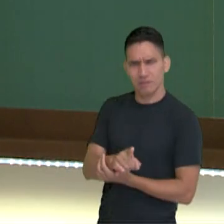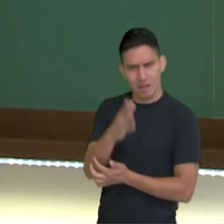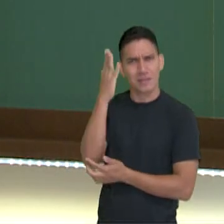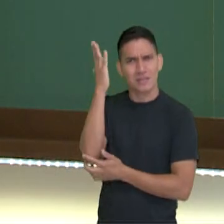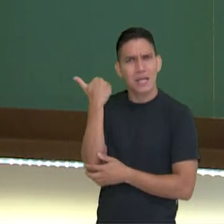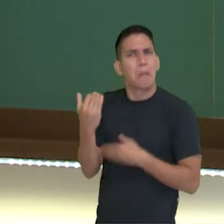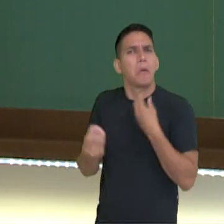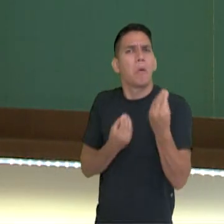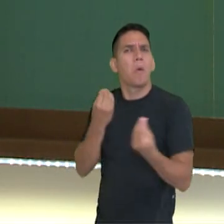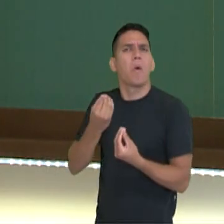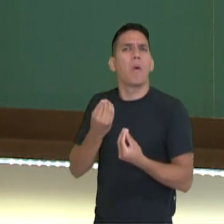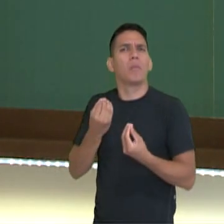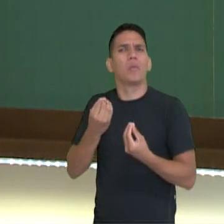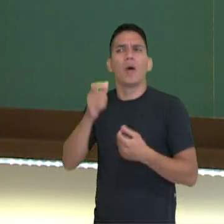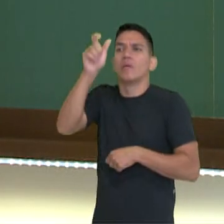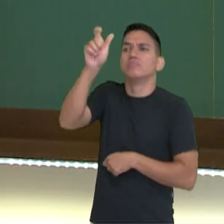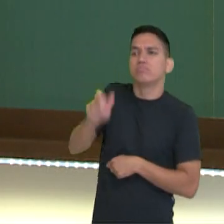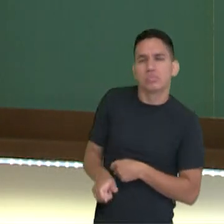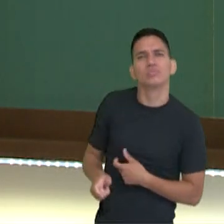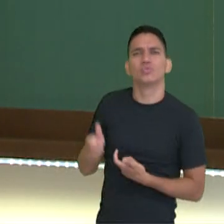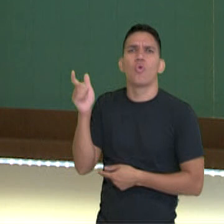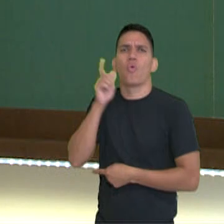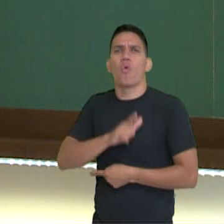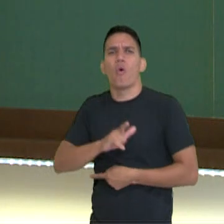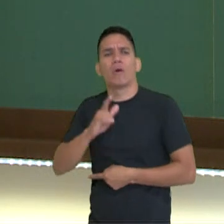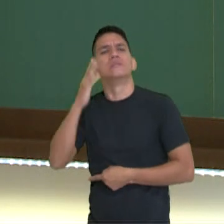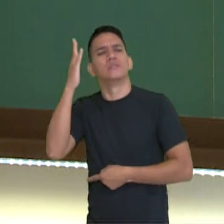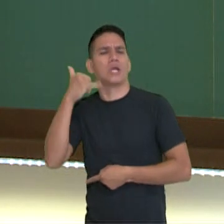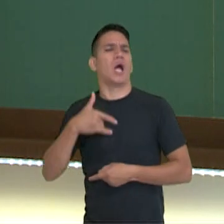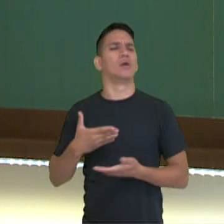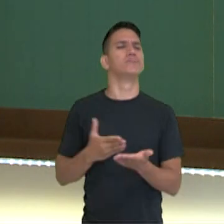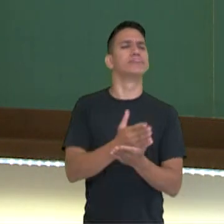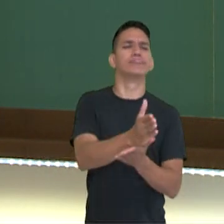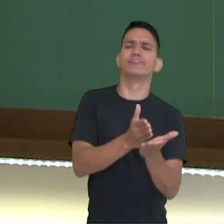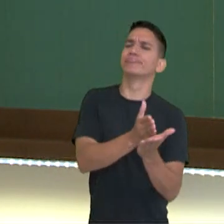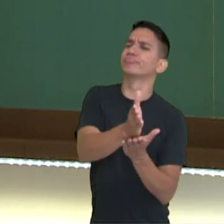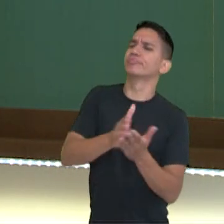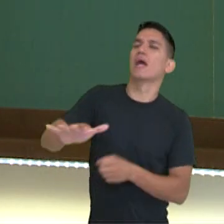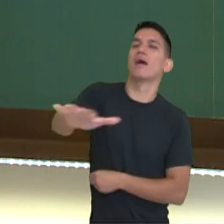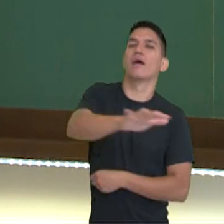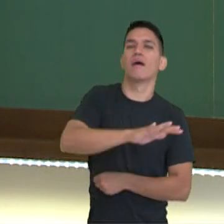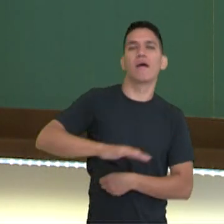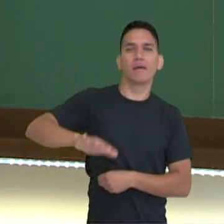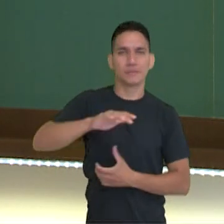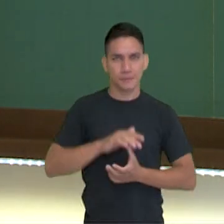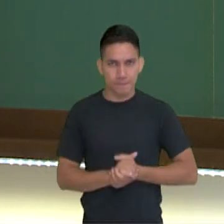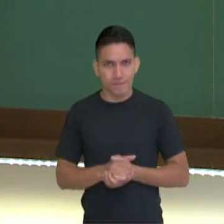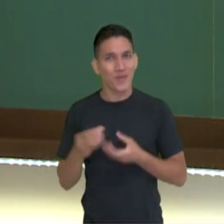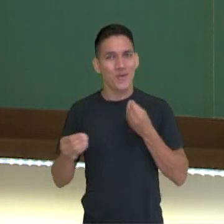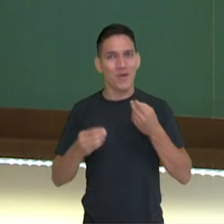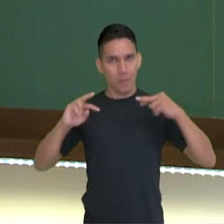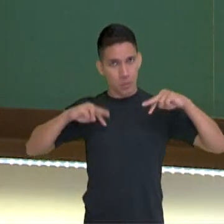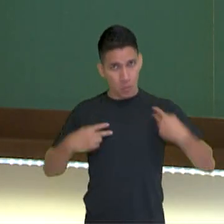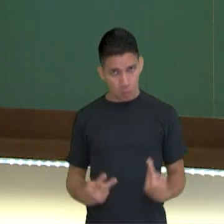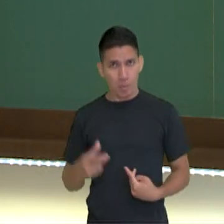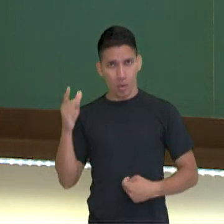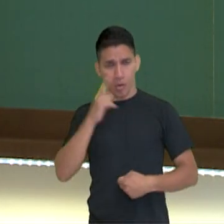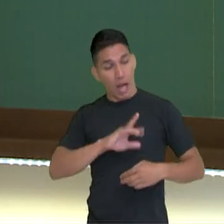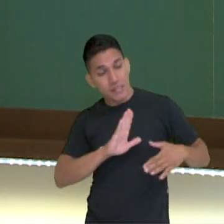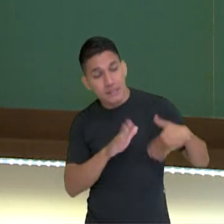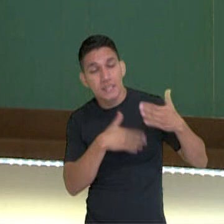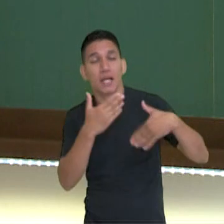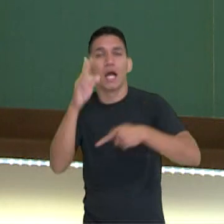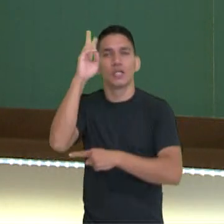como o ser humano faz para se orientar no espaço geográfico? Como o ser humano desenvolve ao longo da sua